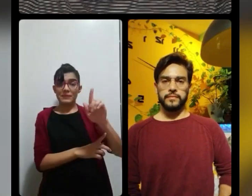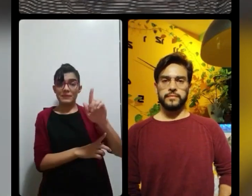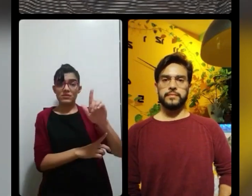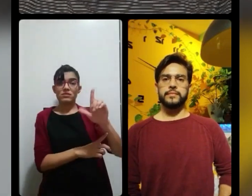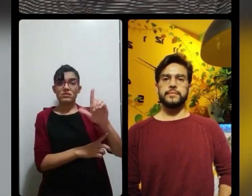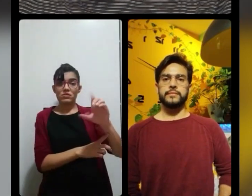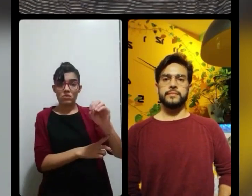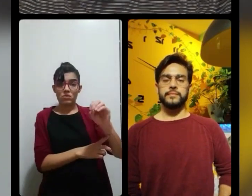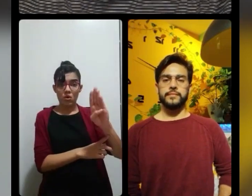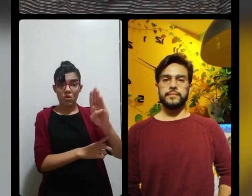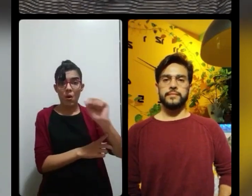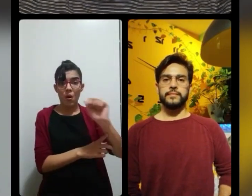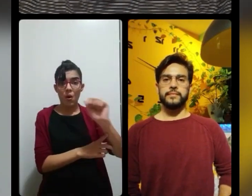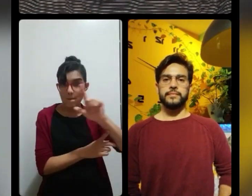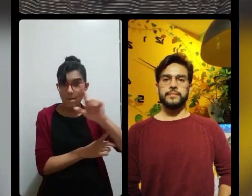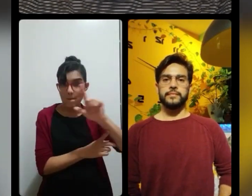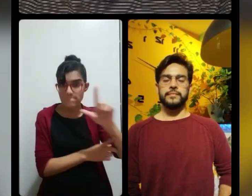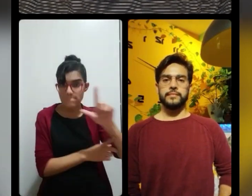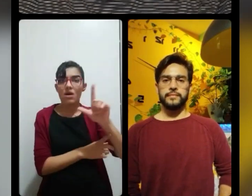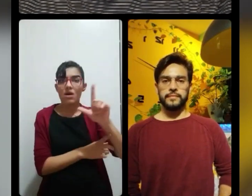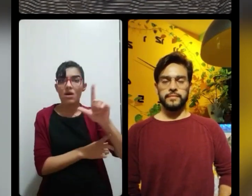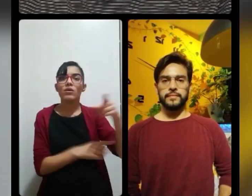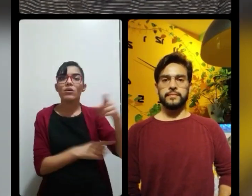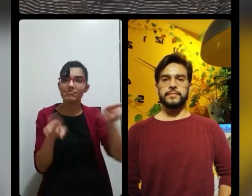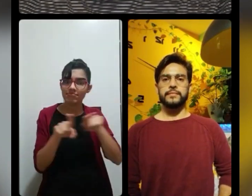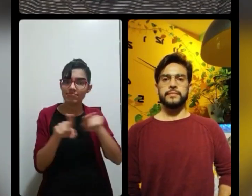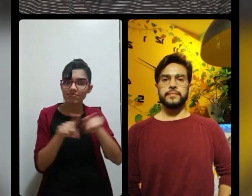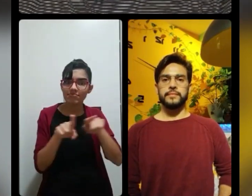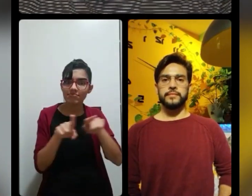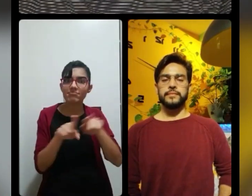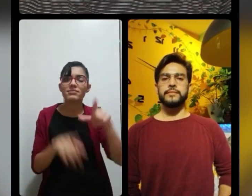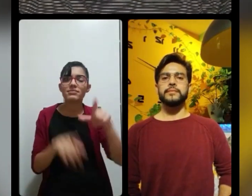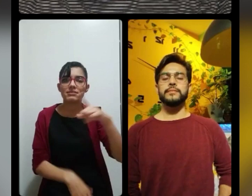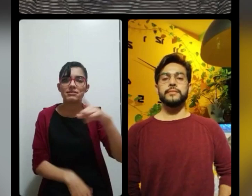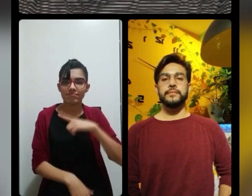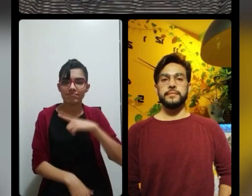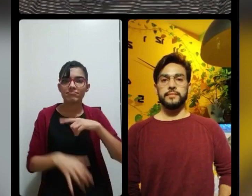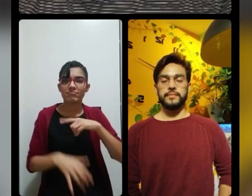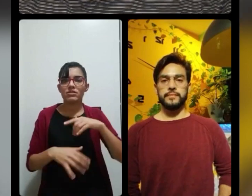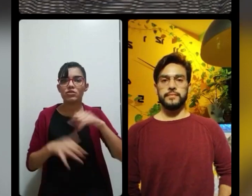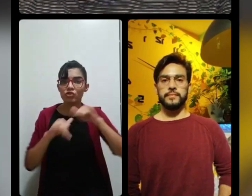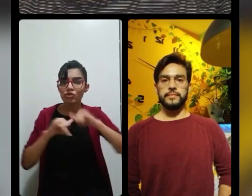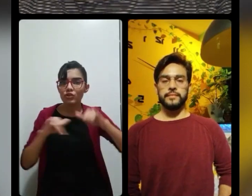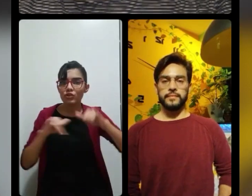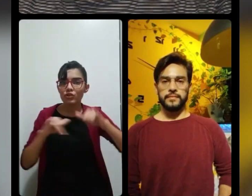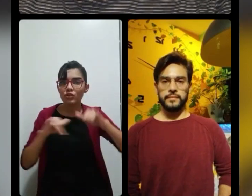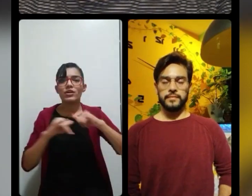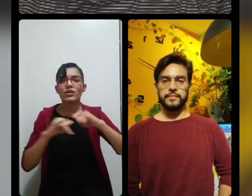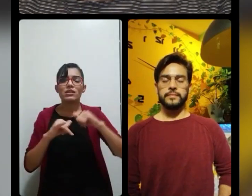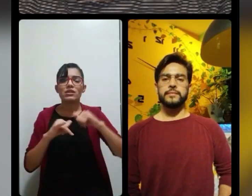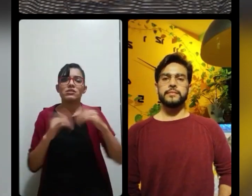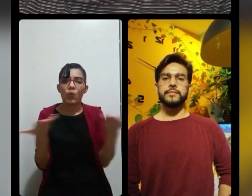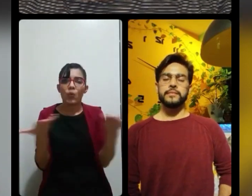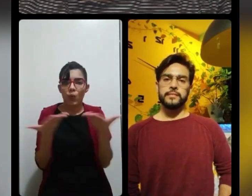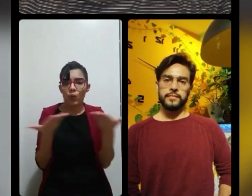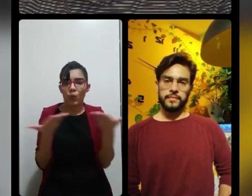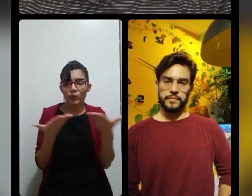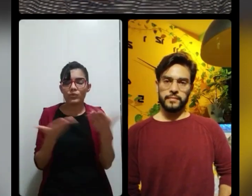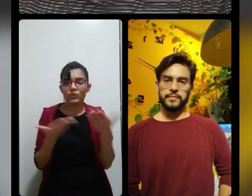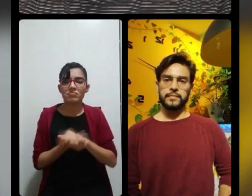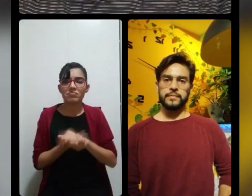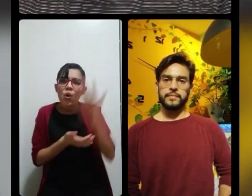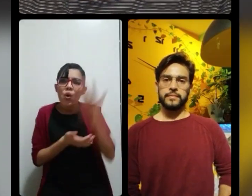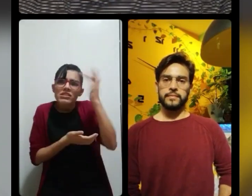anteriores. E há uma coisa muito interessante na bibliografia do Rio Grande do Norte, que eu não sei se vocês, jovens demais, conhecem, que é o